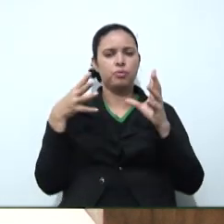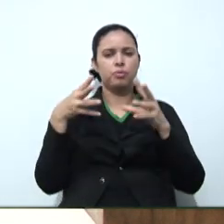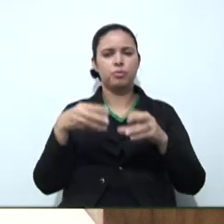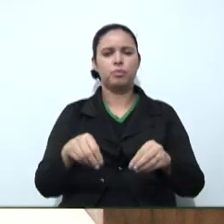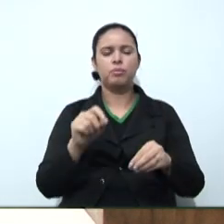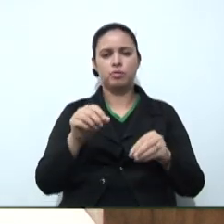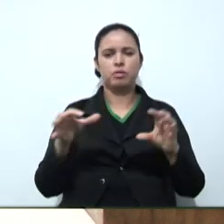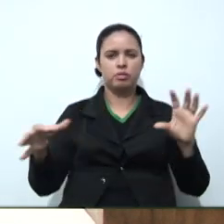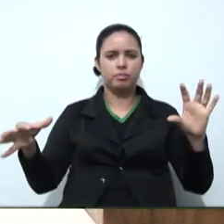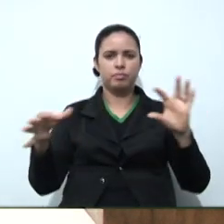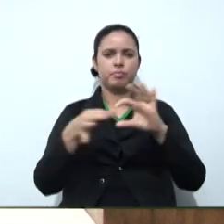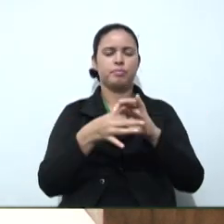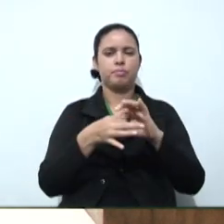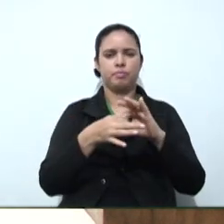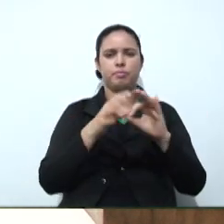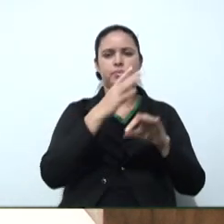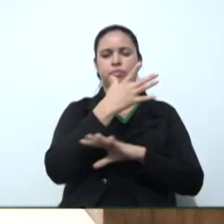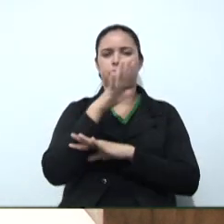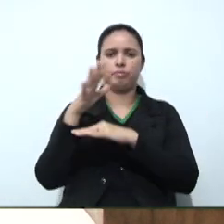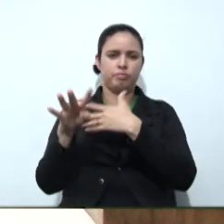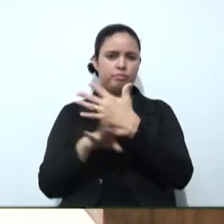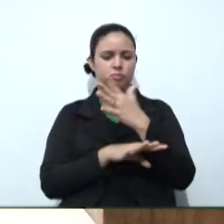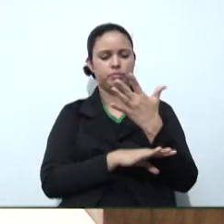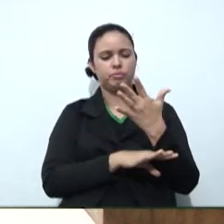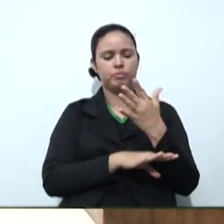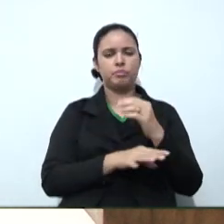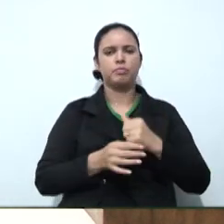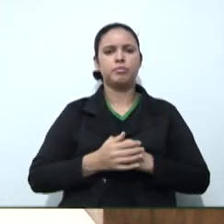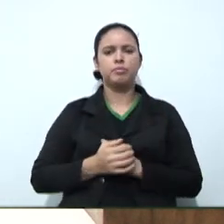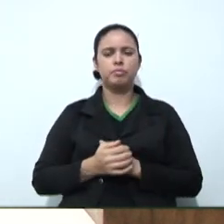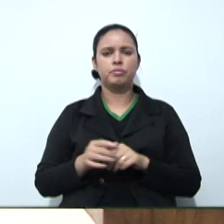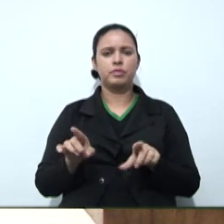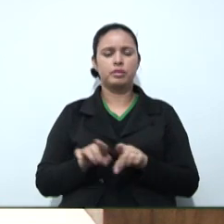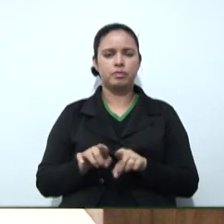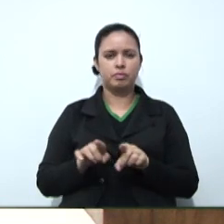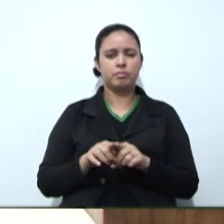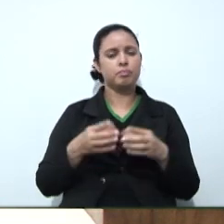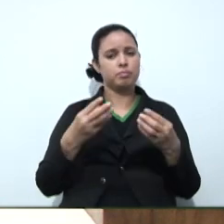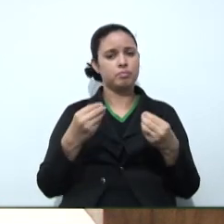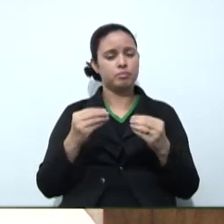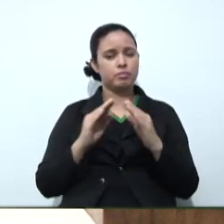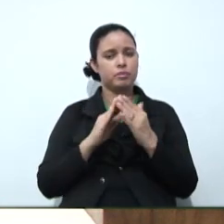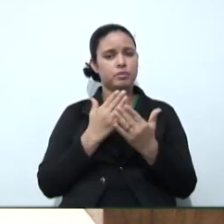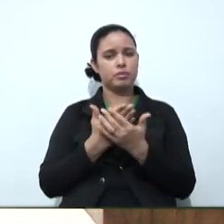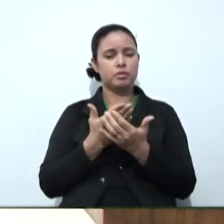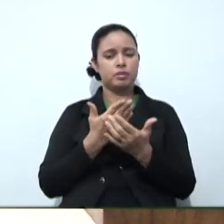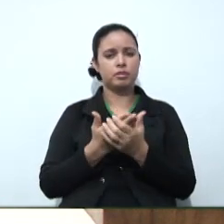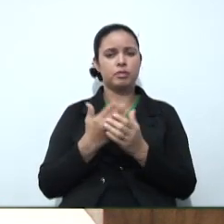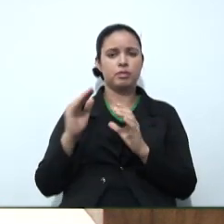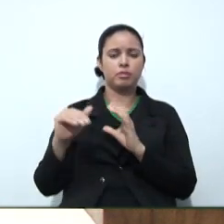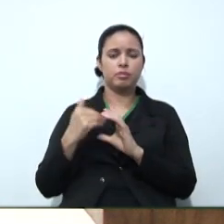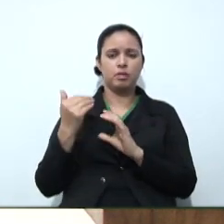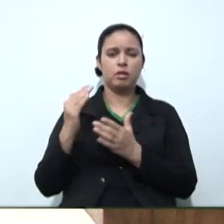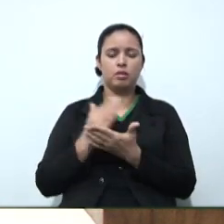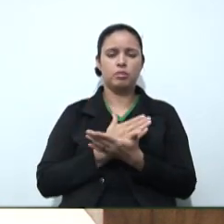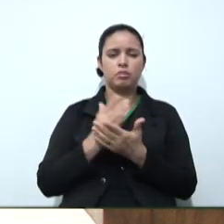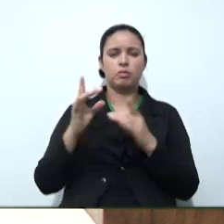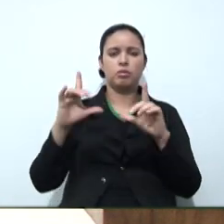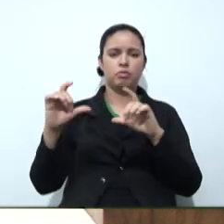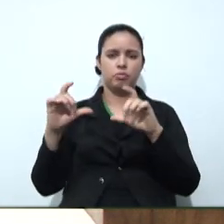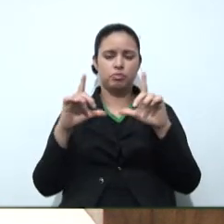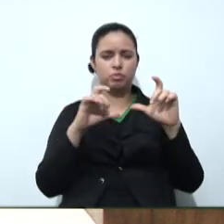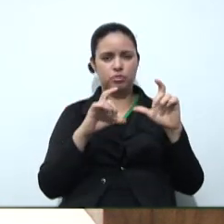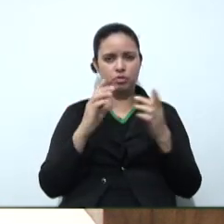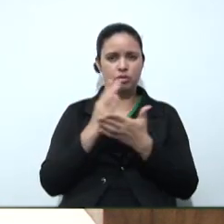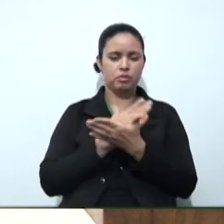menos relacionadas às questões ambientais. E muitas escolas agora estão mandando aí de novo algumas fotos de alguns